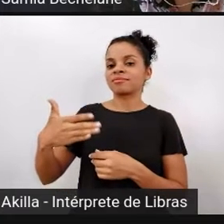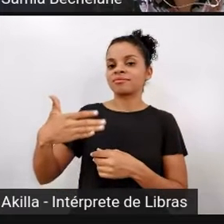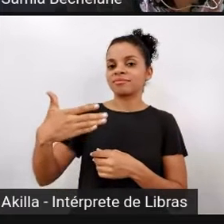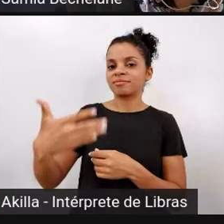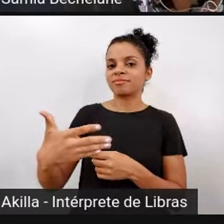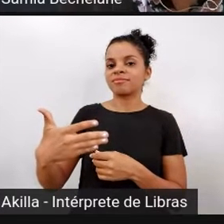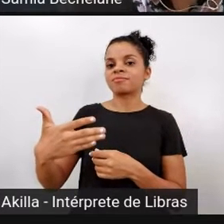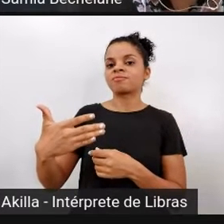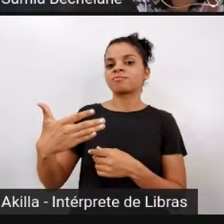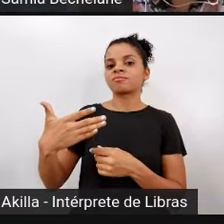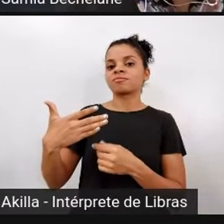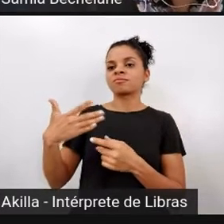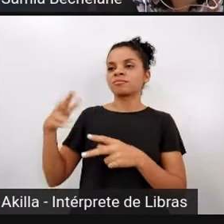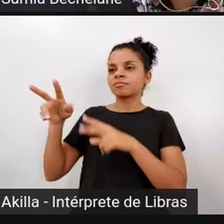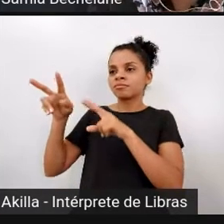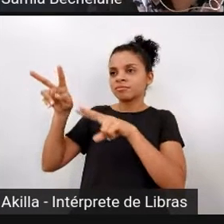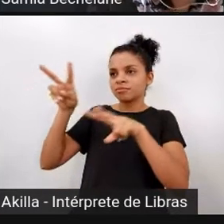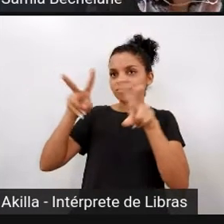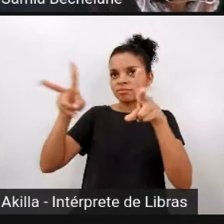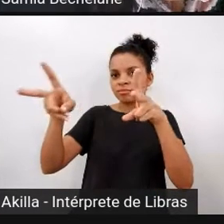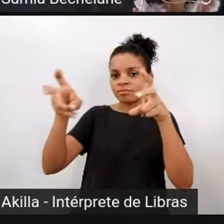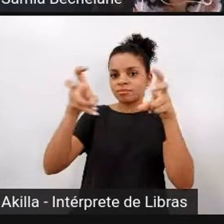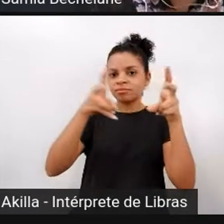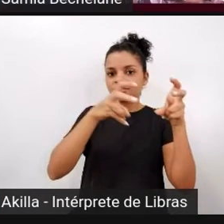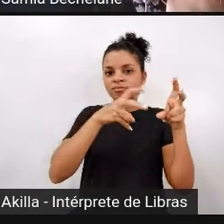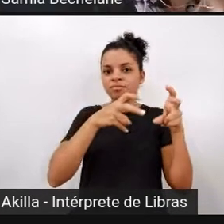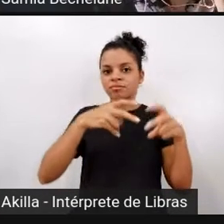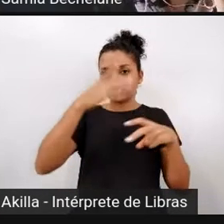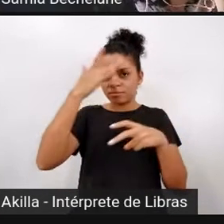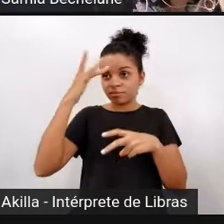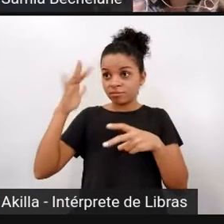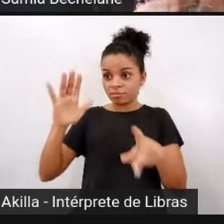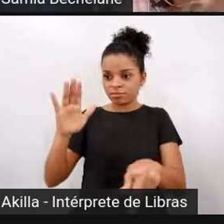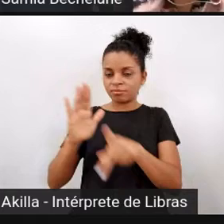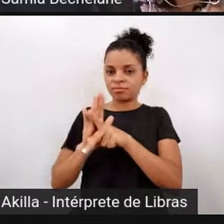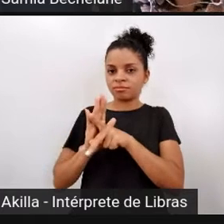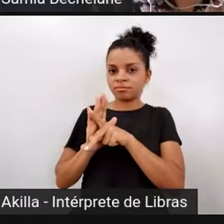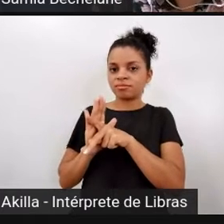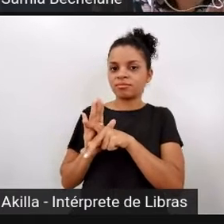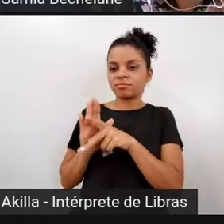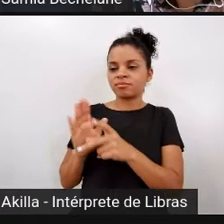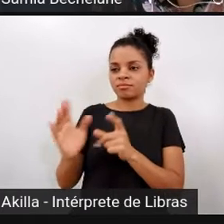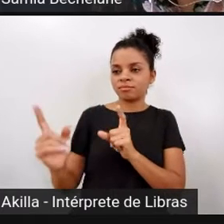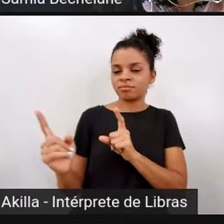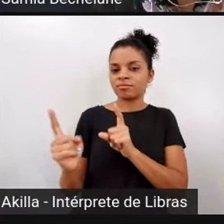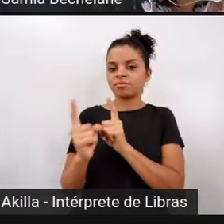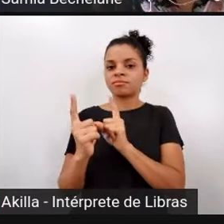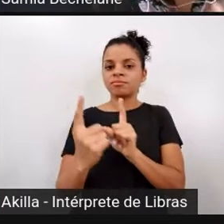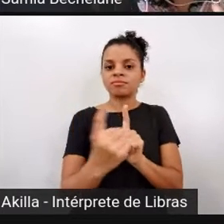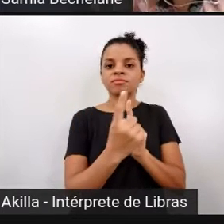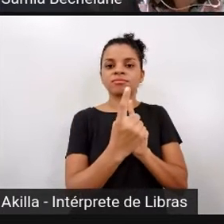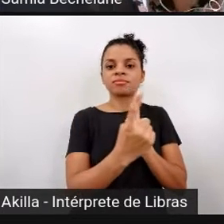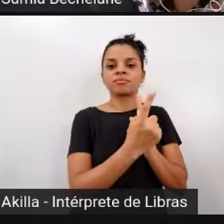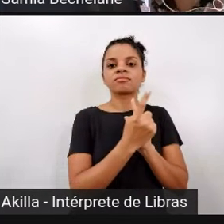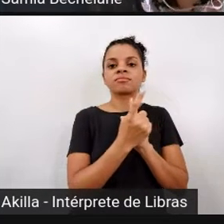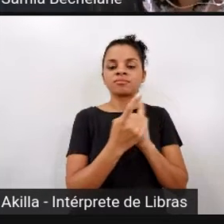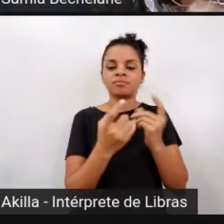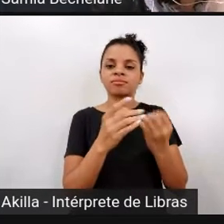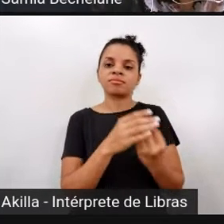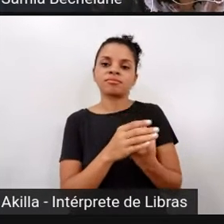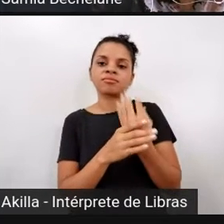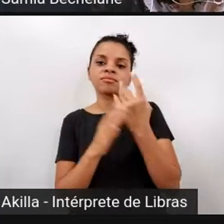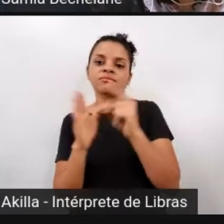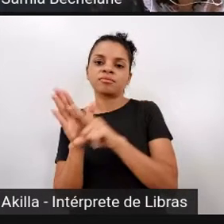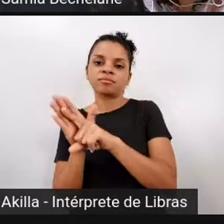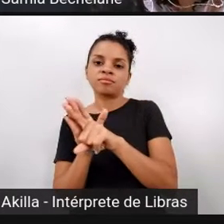de vista do nativo, desse outro que está tão próximo da gente também, é que a gente vai construir a pesquisa, né? Isso cabe muito com o